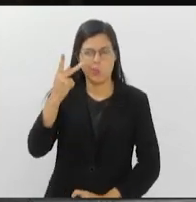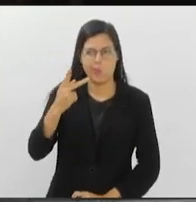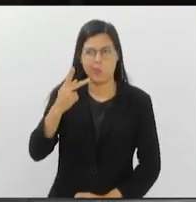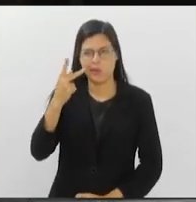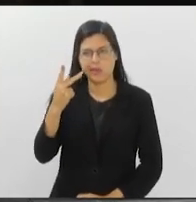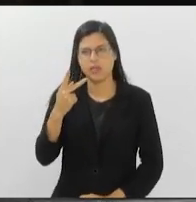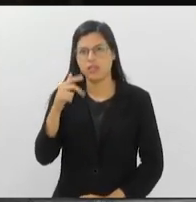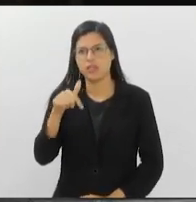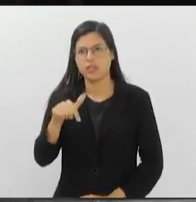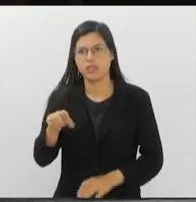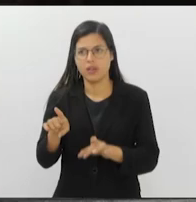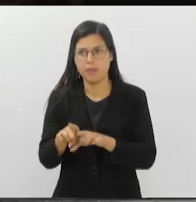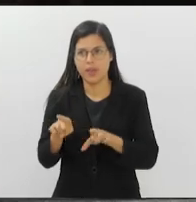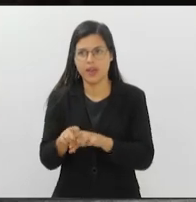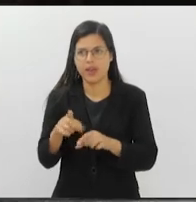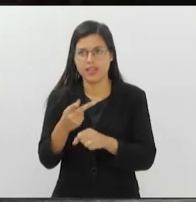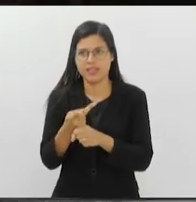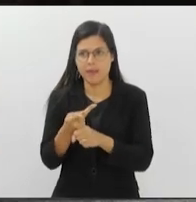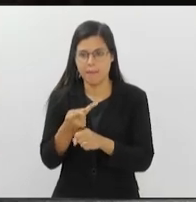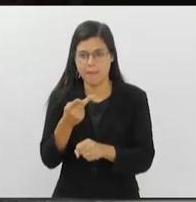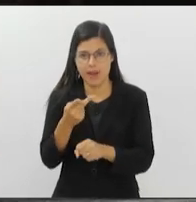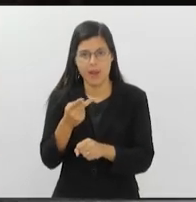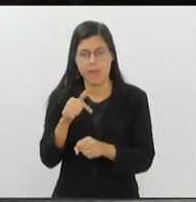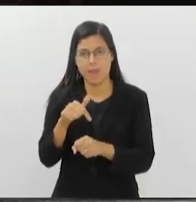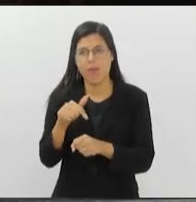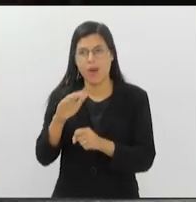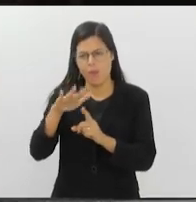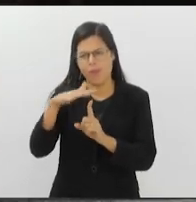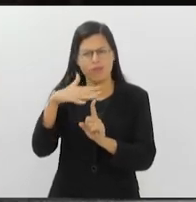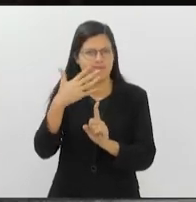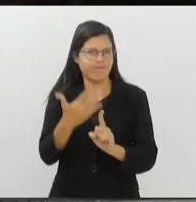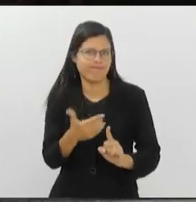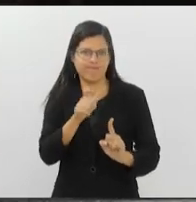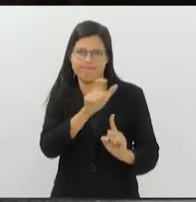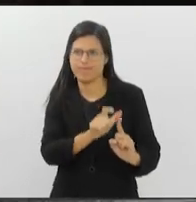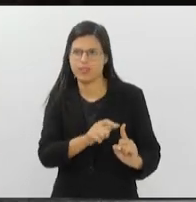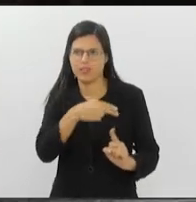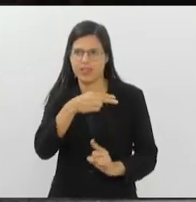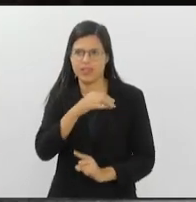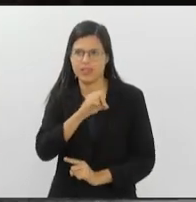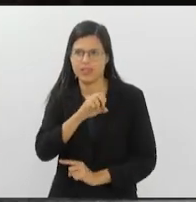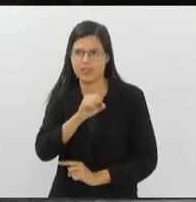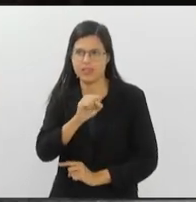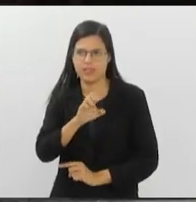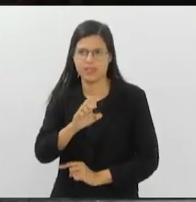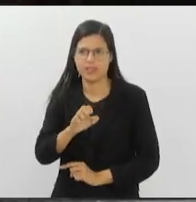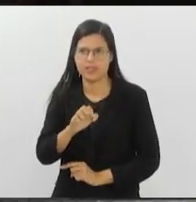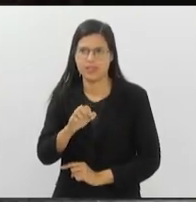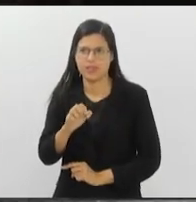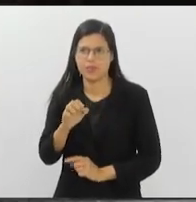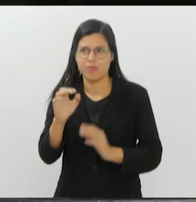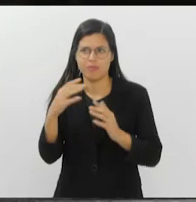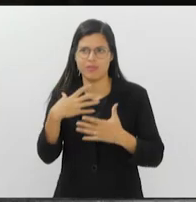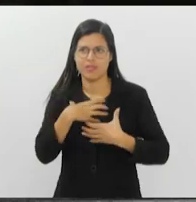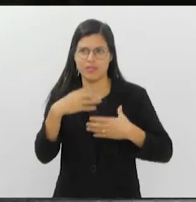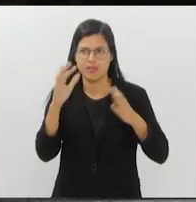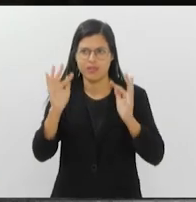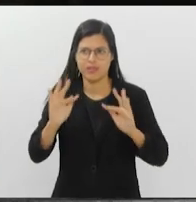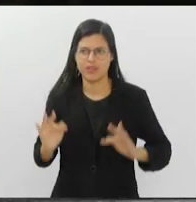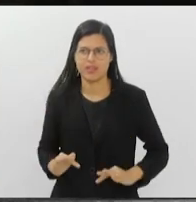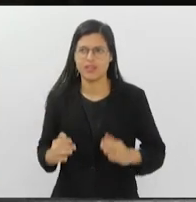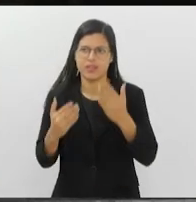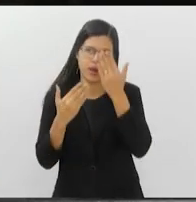e esse prêmio também, assim, é uma homenagem a ela. E estou muito feliz, gente.